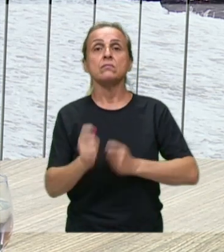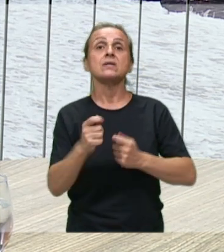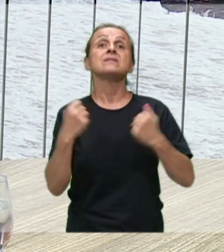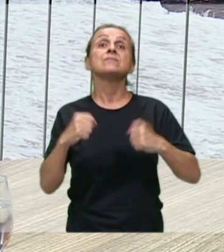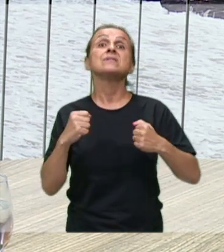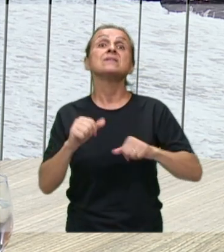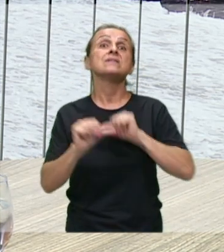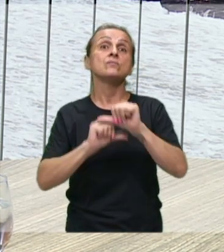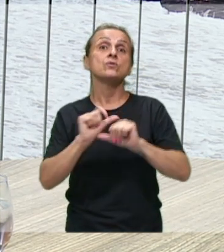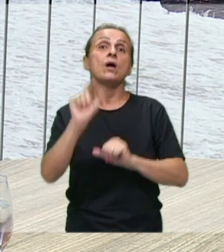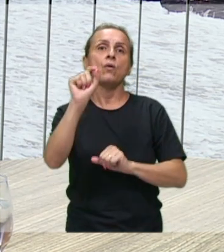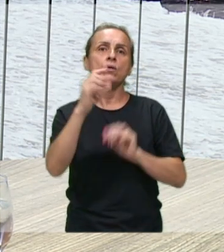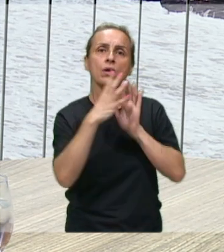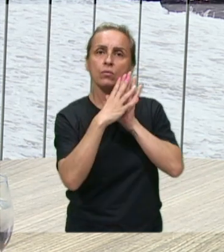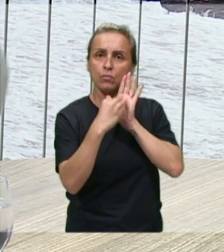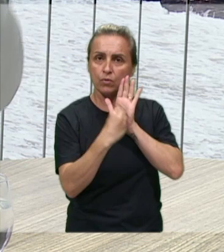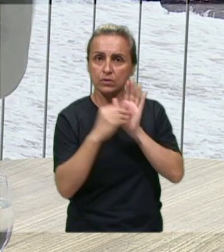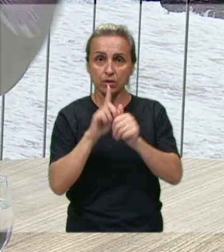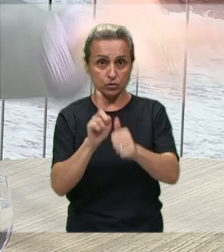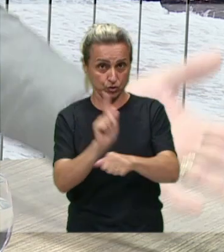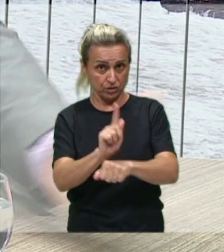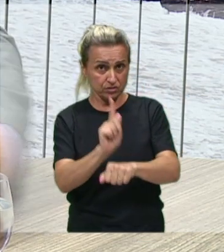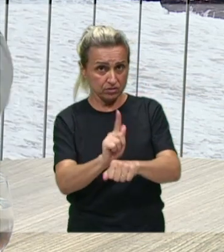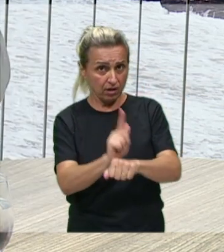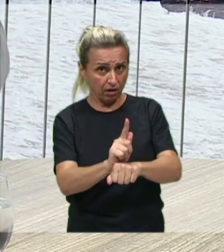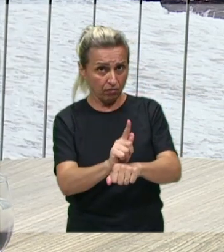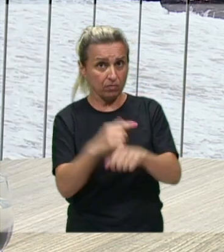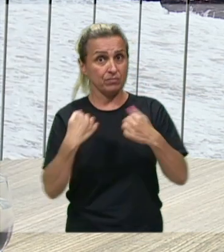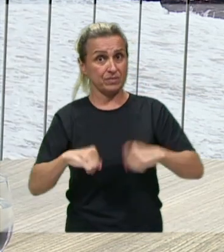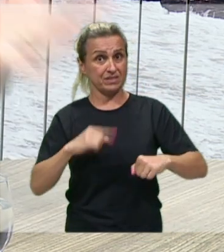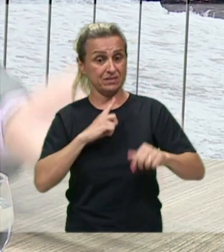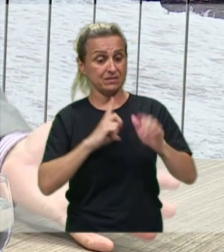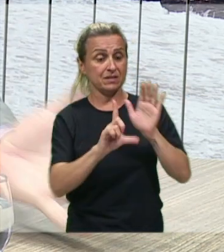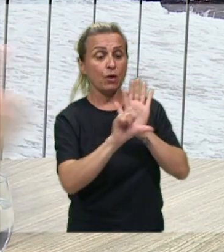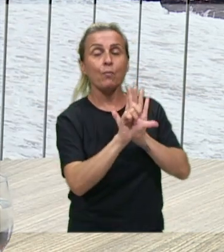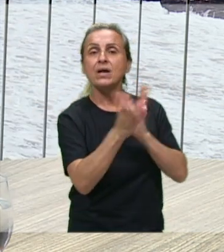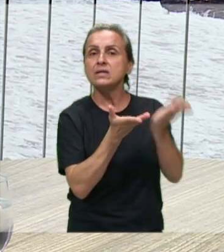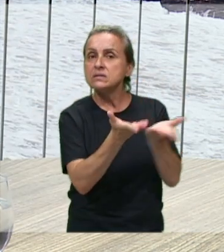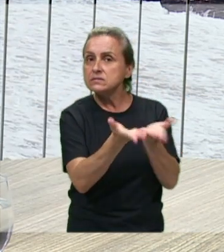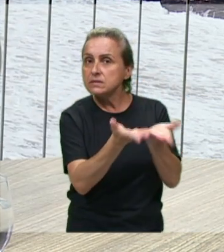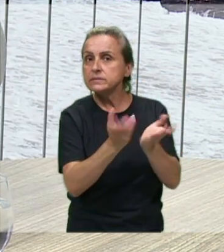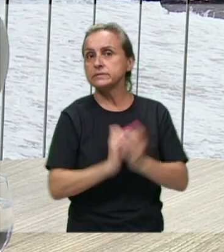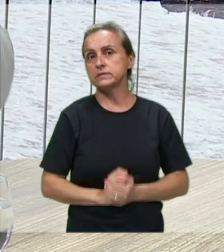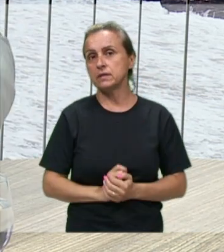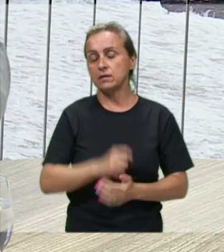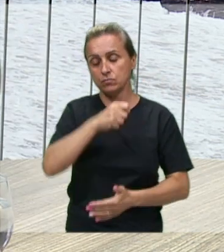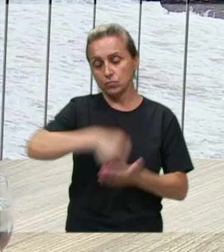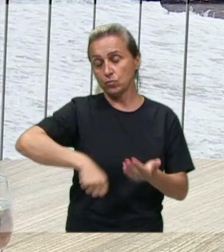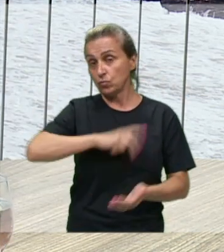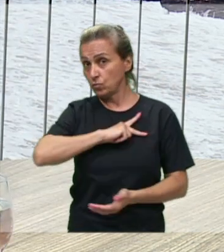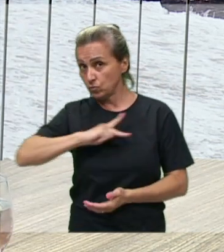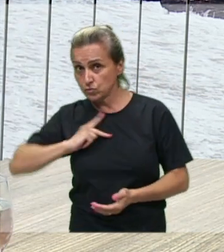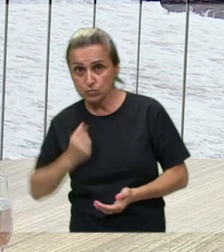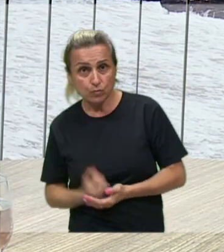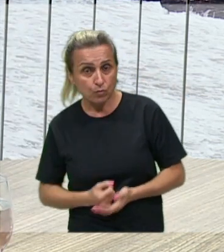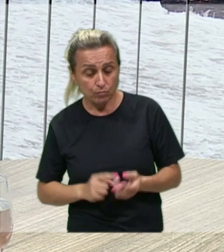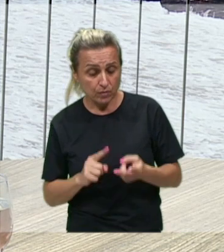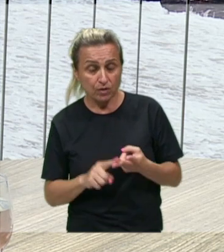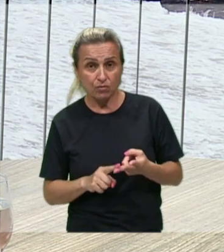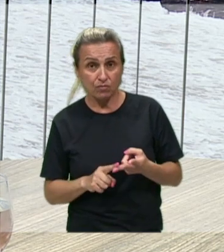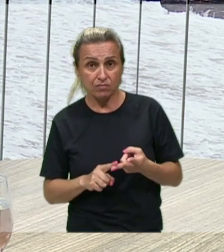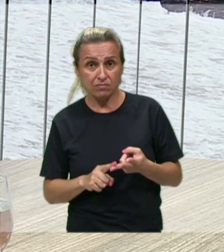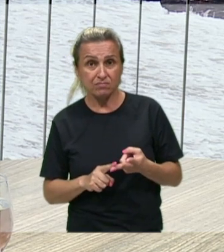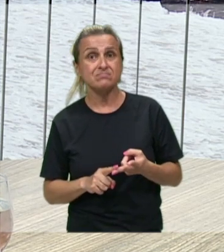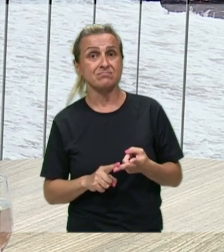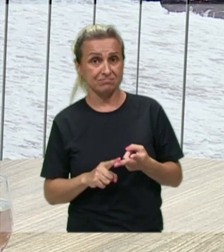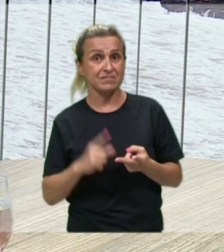gestão, colocar as pessoas, fazer uma licitação, um concurso público, para que se possa fazer uma demanda